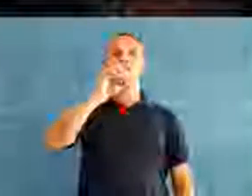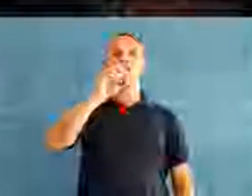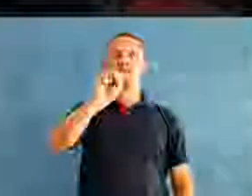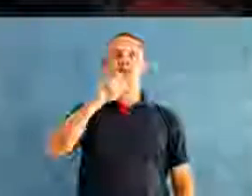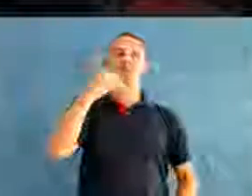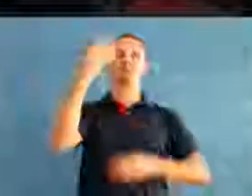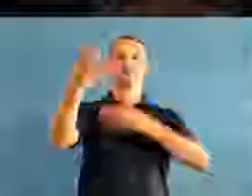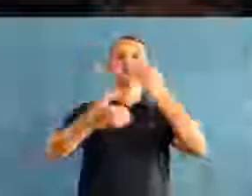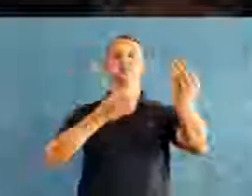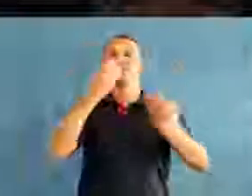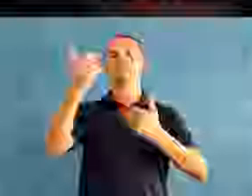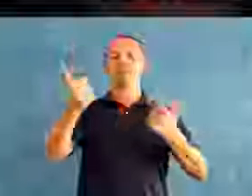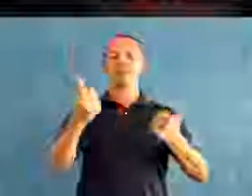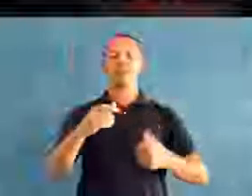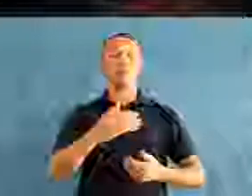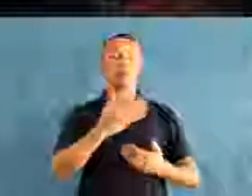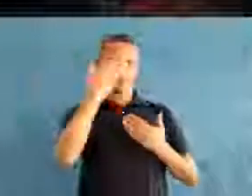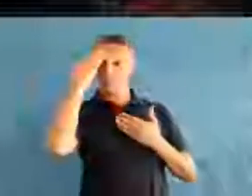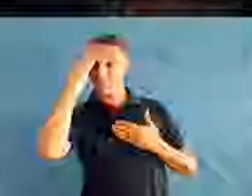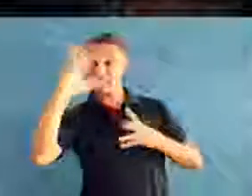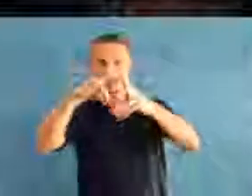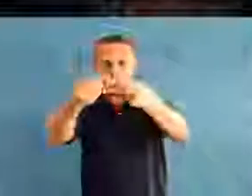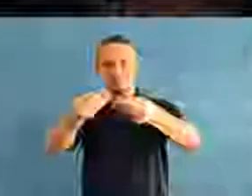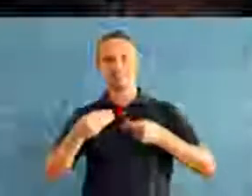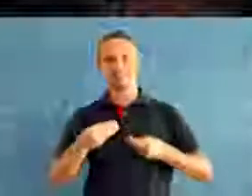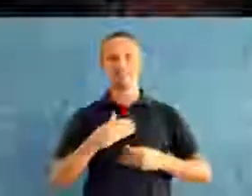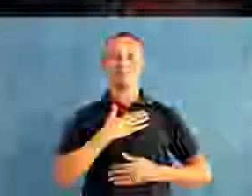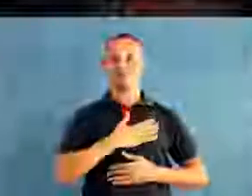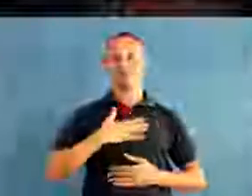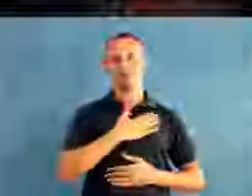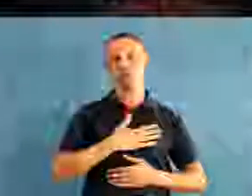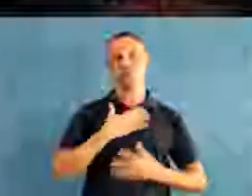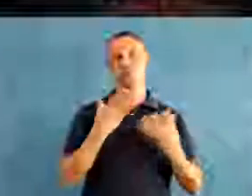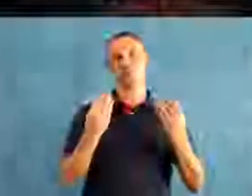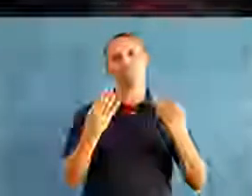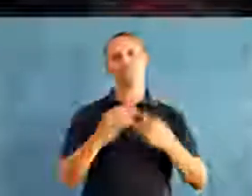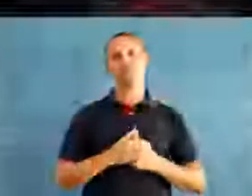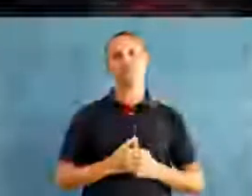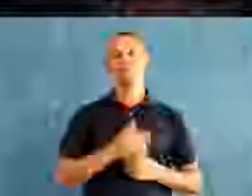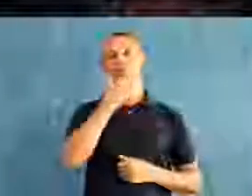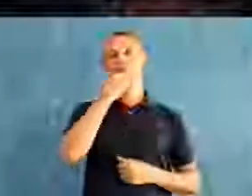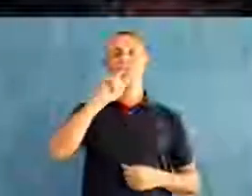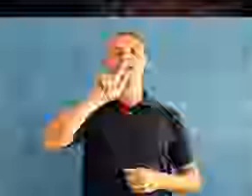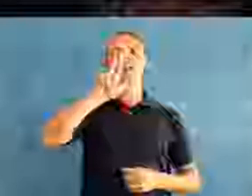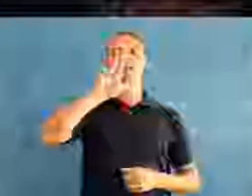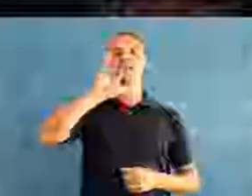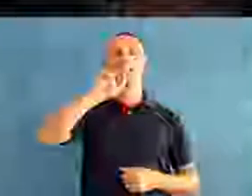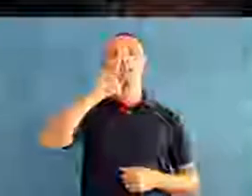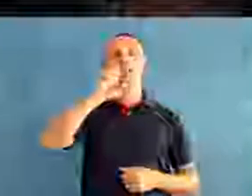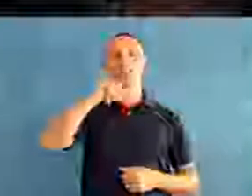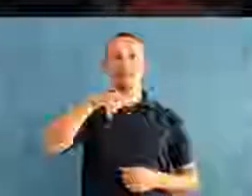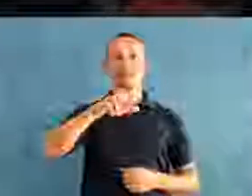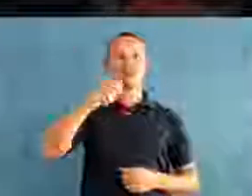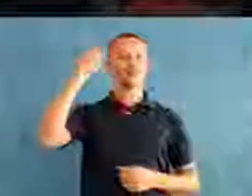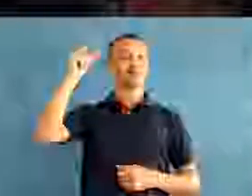muito bonito. Muito obrigado, Guilherme, pelo seu presente. Guilherme foi um grande amigo de Bartolomeu Campos de Queiroz, morou na casa de Bartolomeu